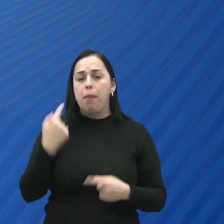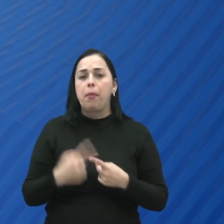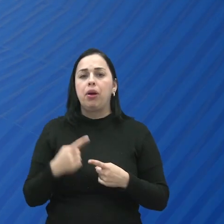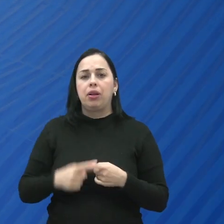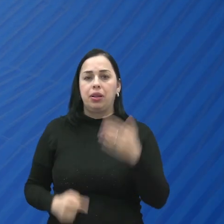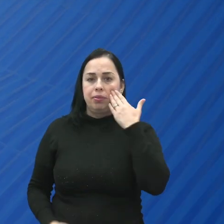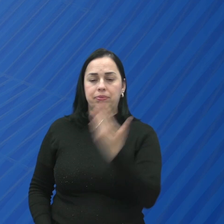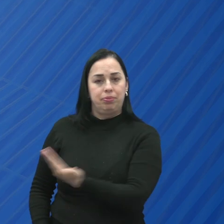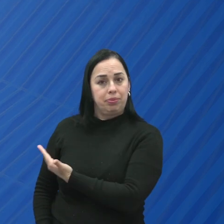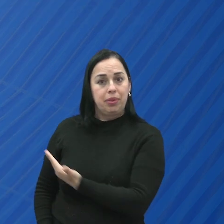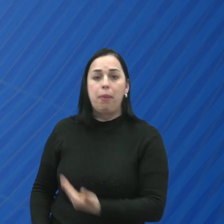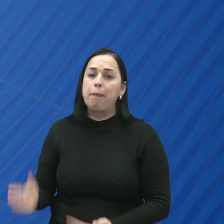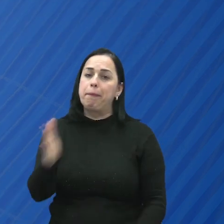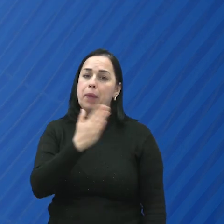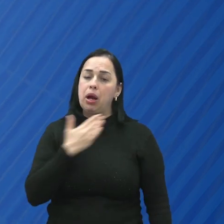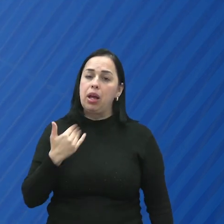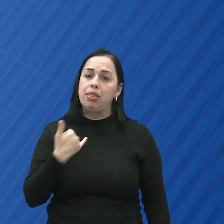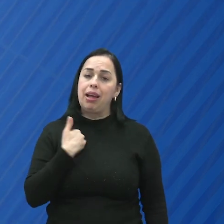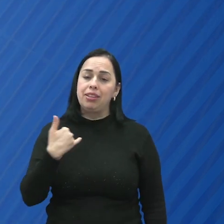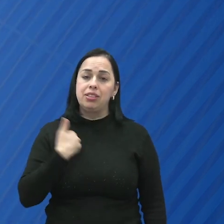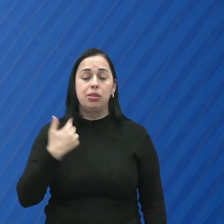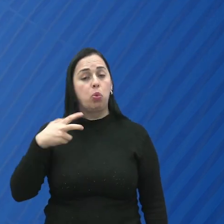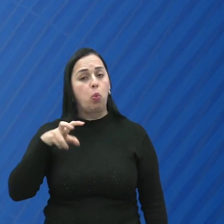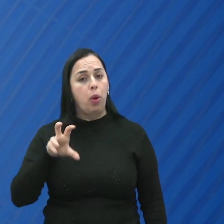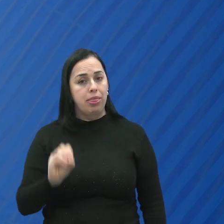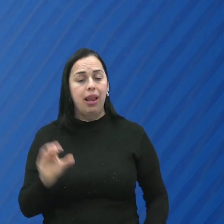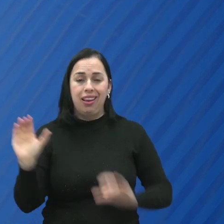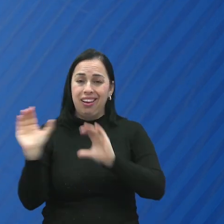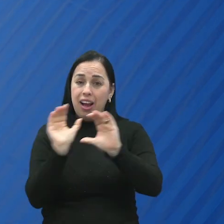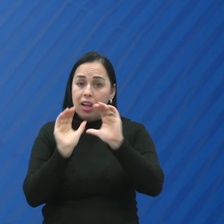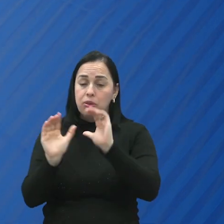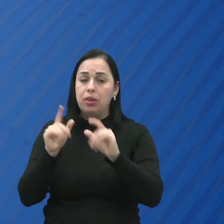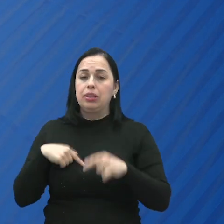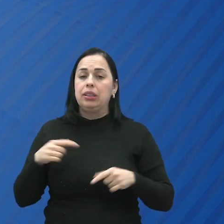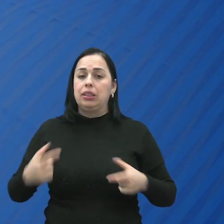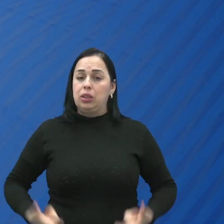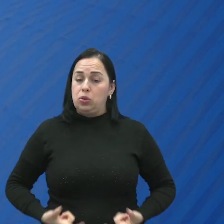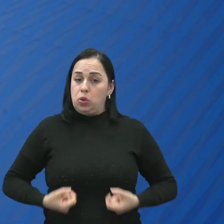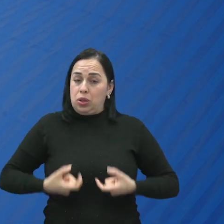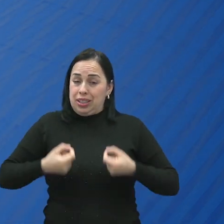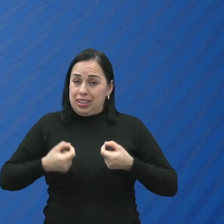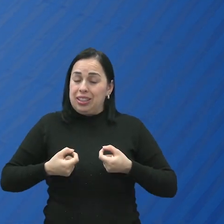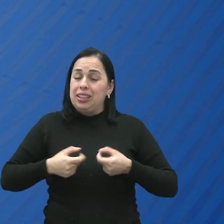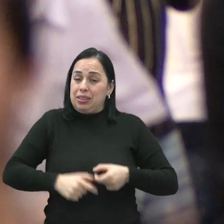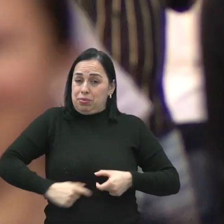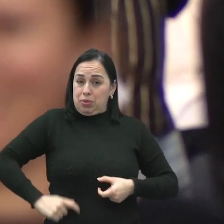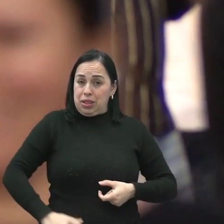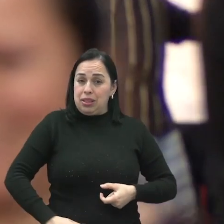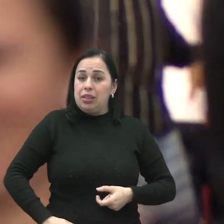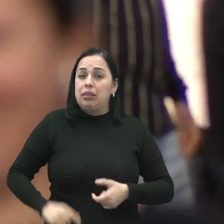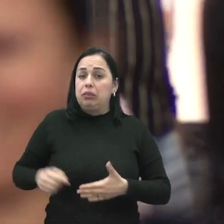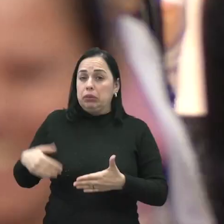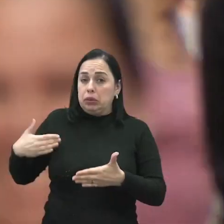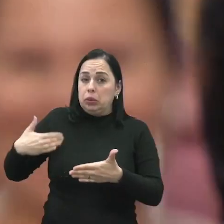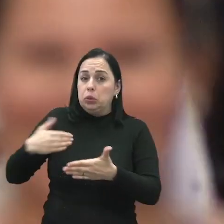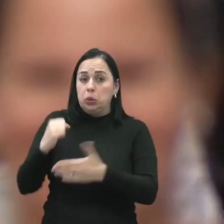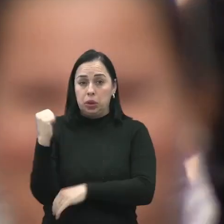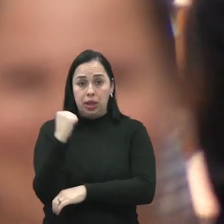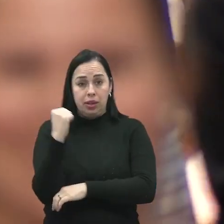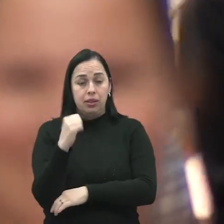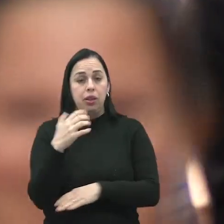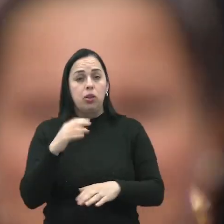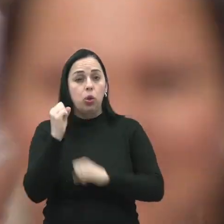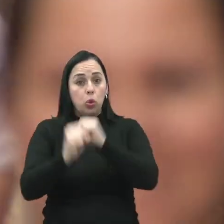a morte da cantora Preta Gil aos 50 anos, após complicações do câncer de intestino. Por ano, mais de 20